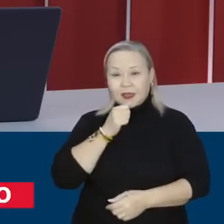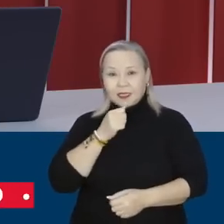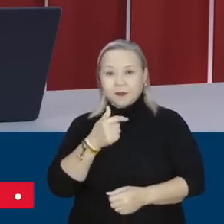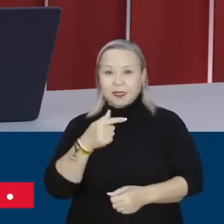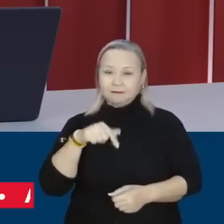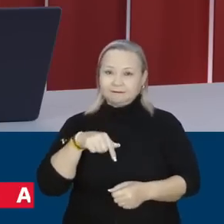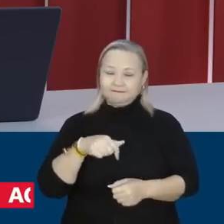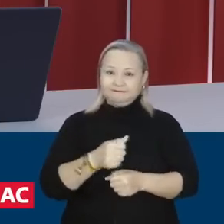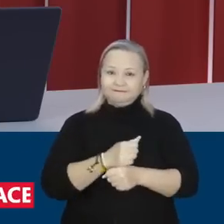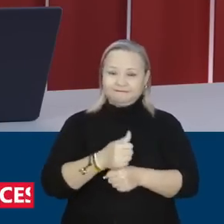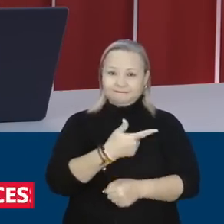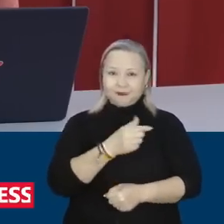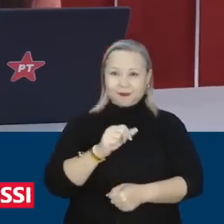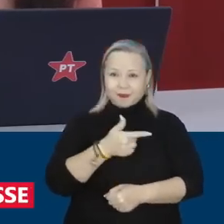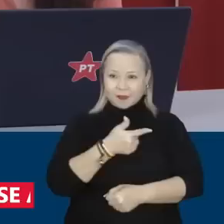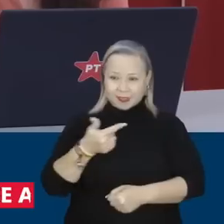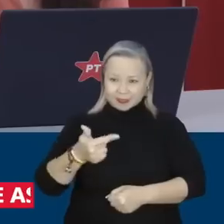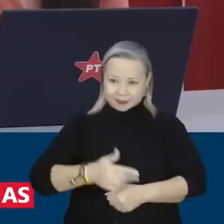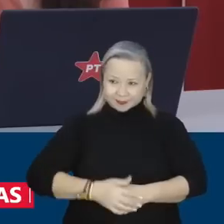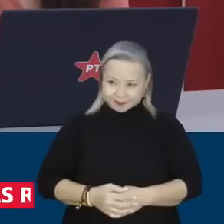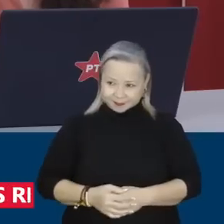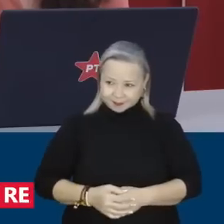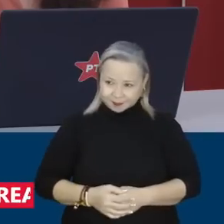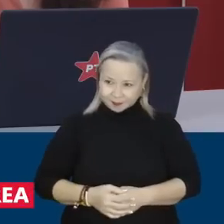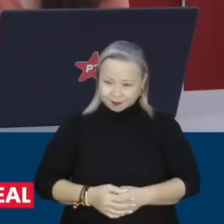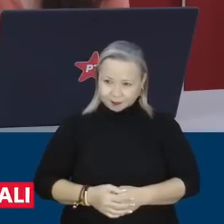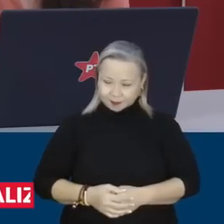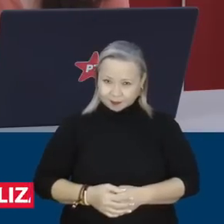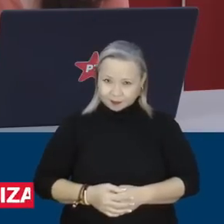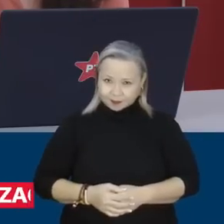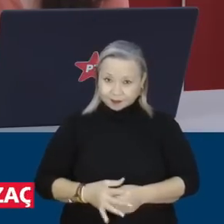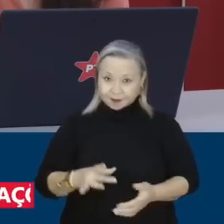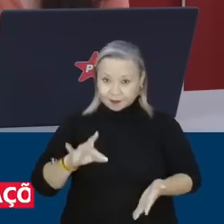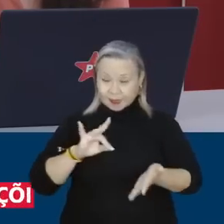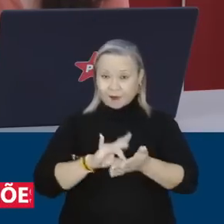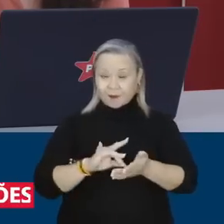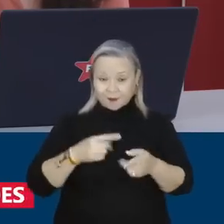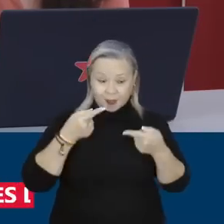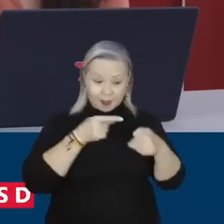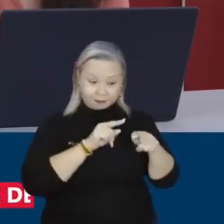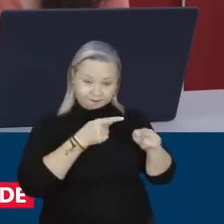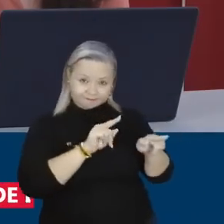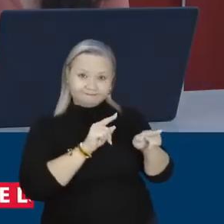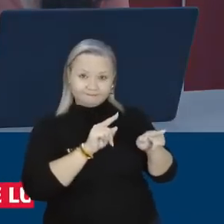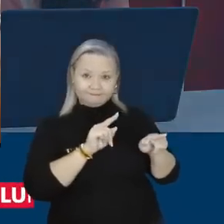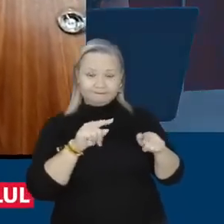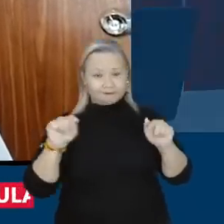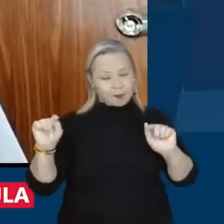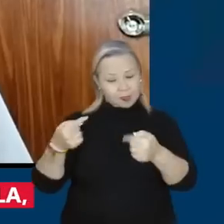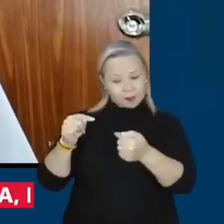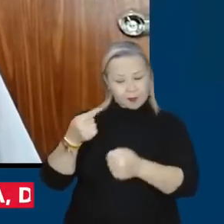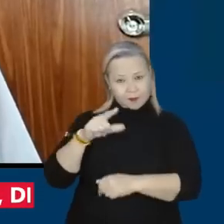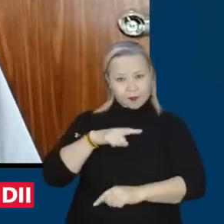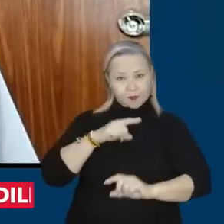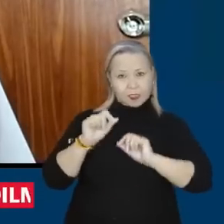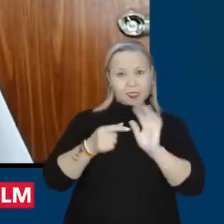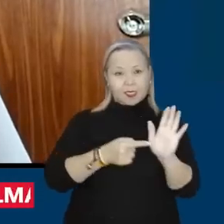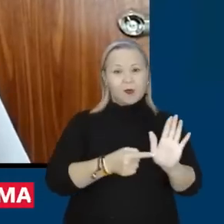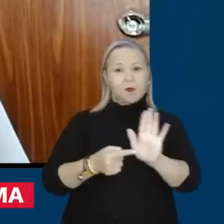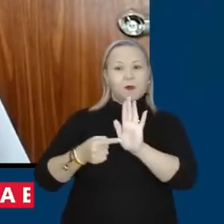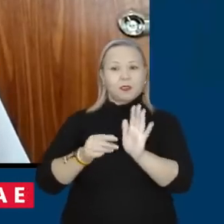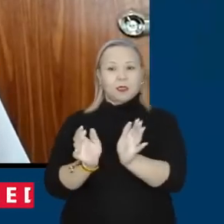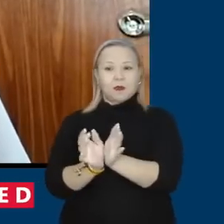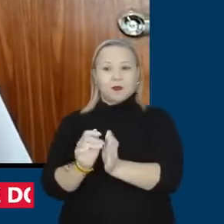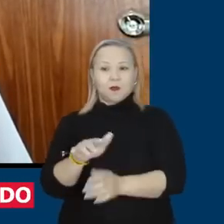2022. Olha, ganha sim. Na verdade, o grande desafio que nós temos é mostrar para o conjunto